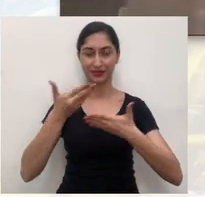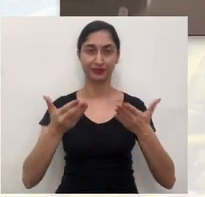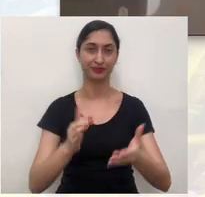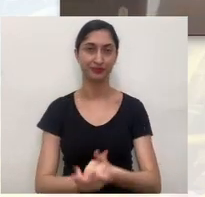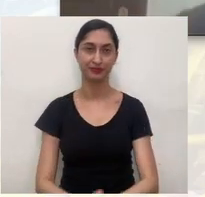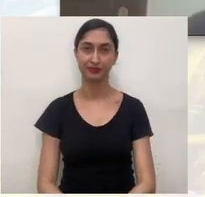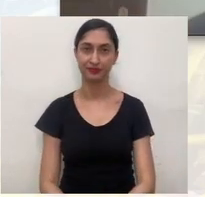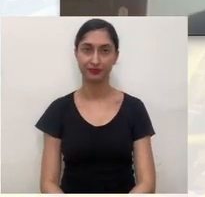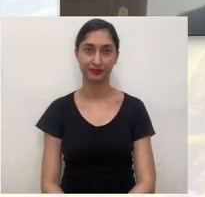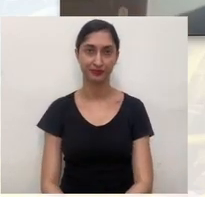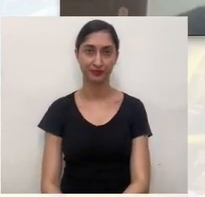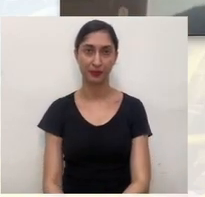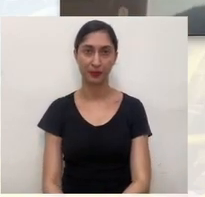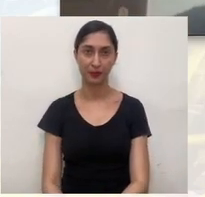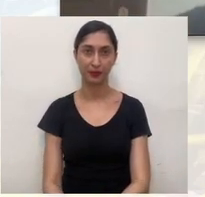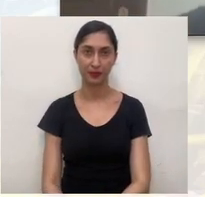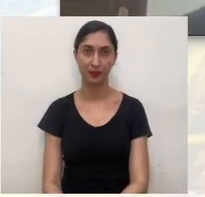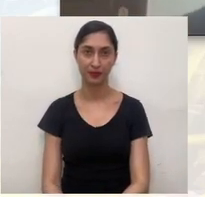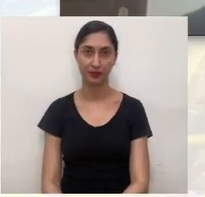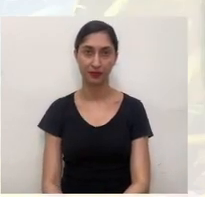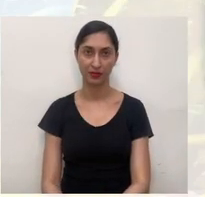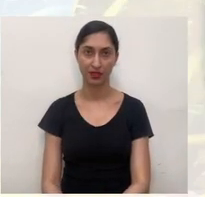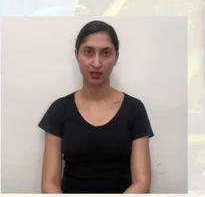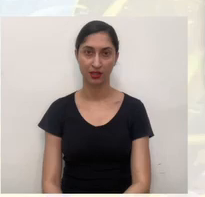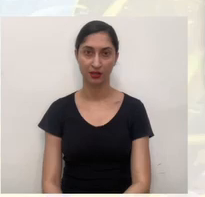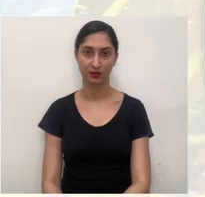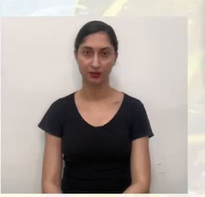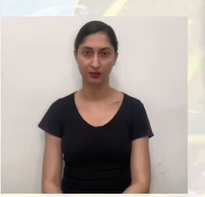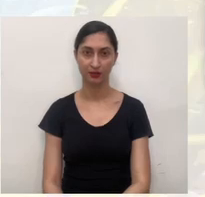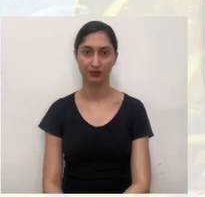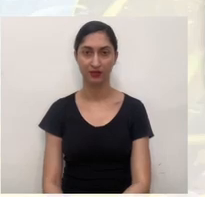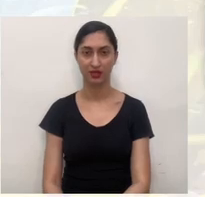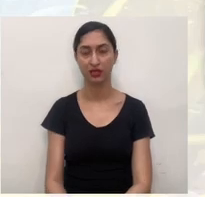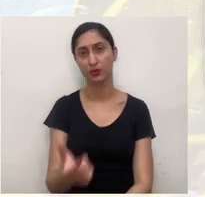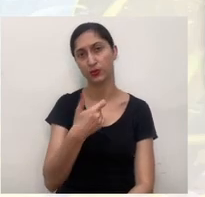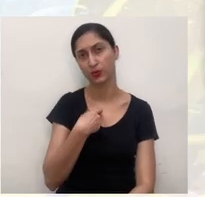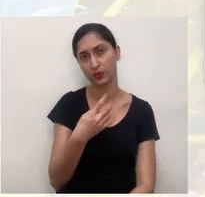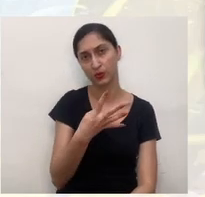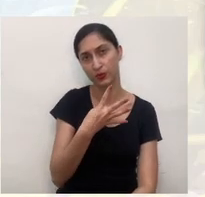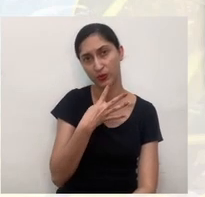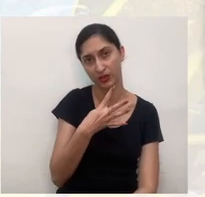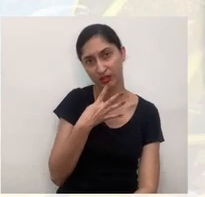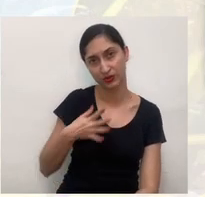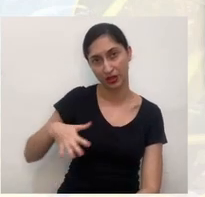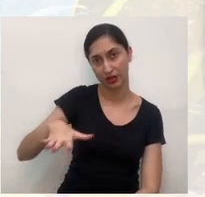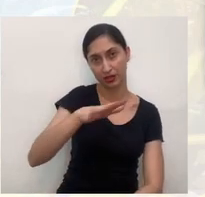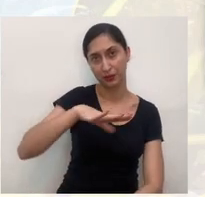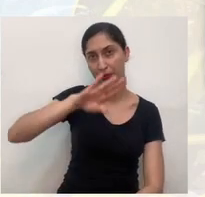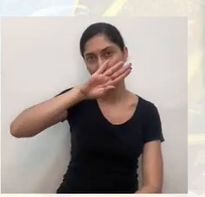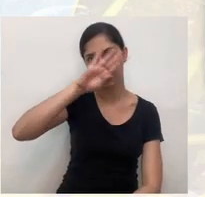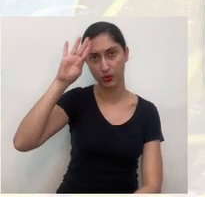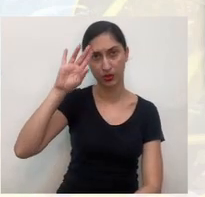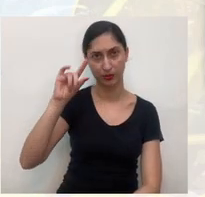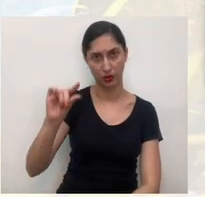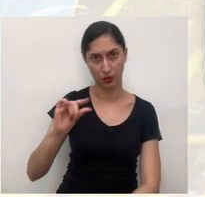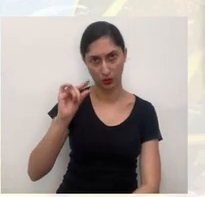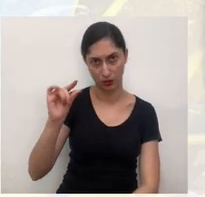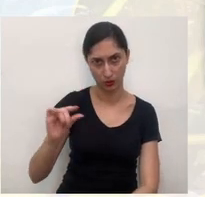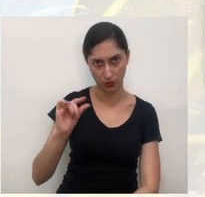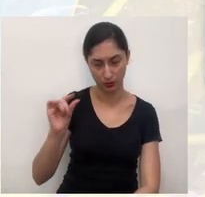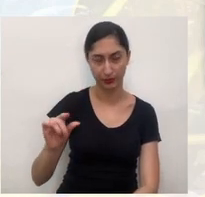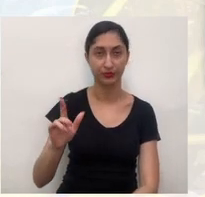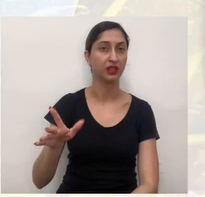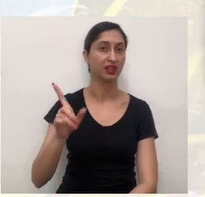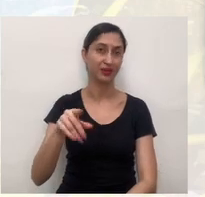Uhum. Olha, eu conheço razoavelmente a Pampulha, né? E eu digo o seguinte, é um